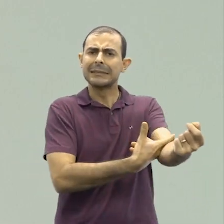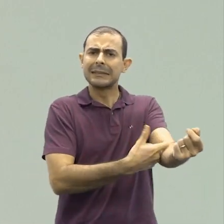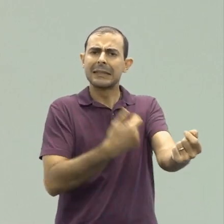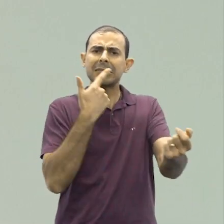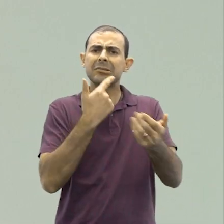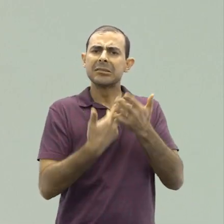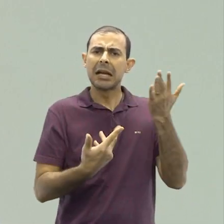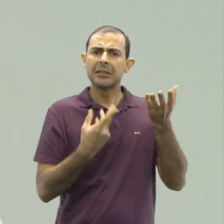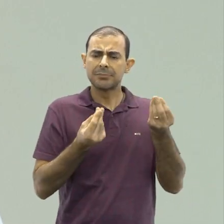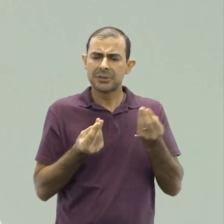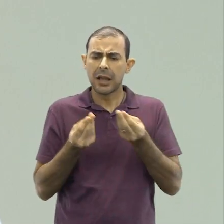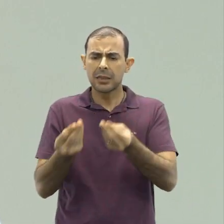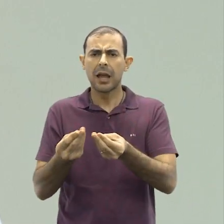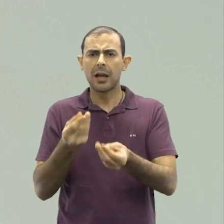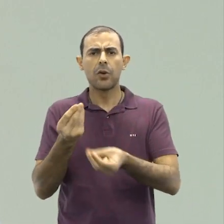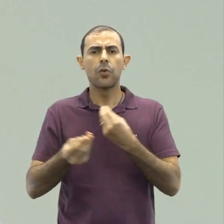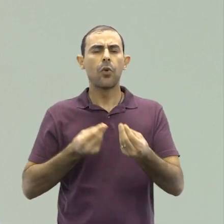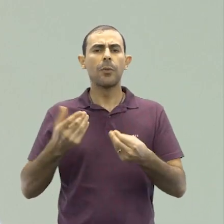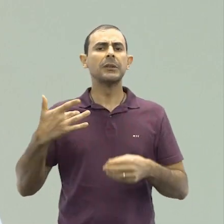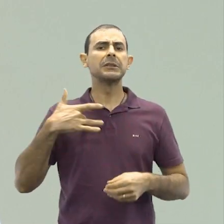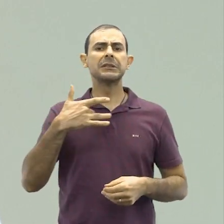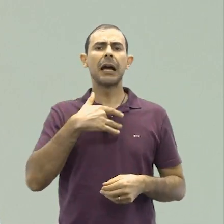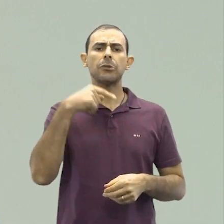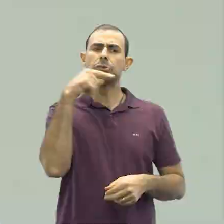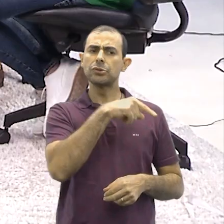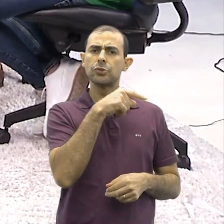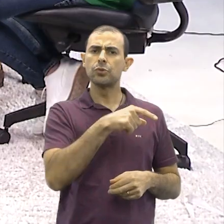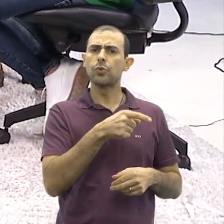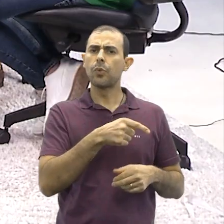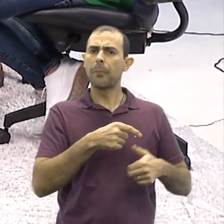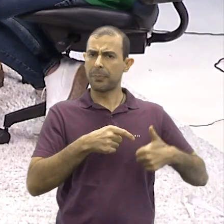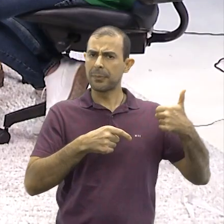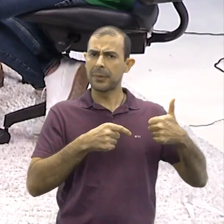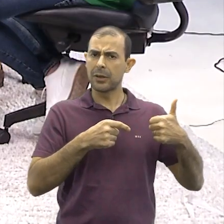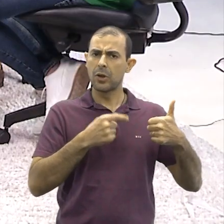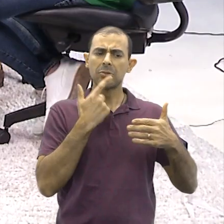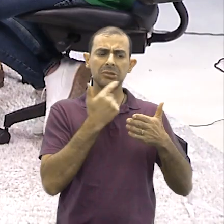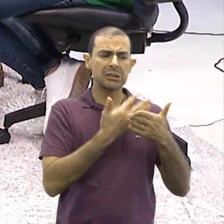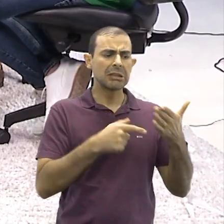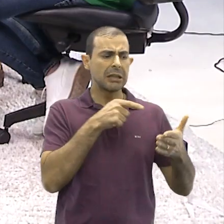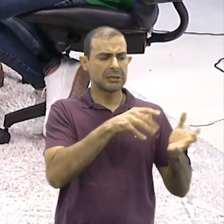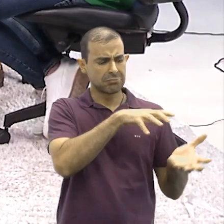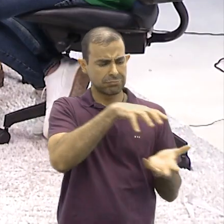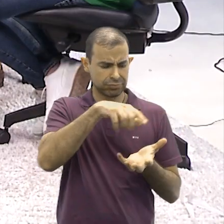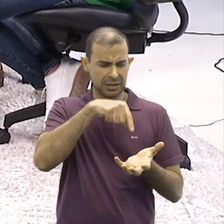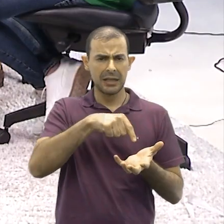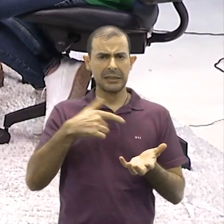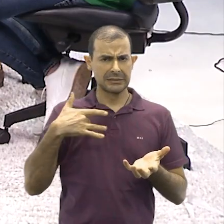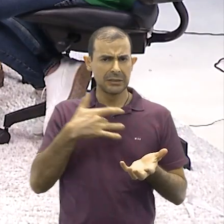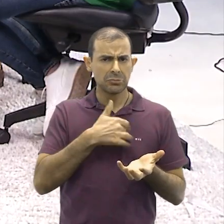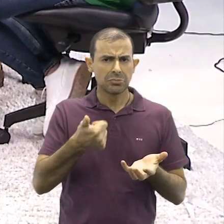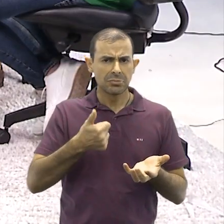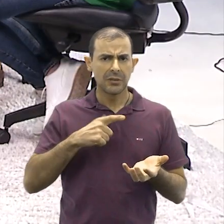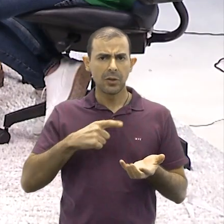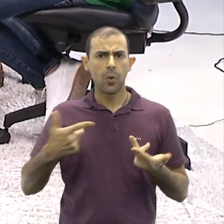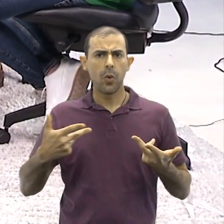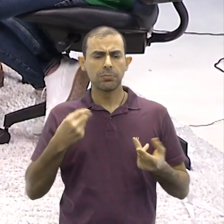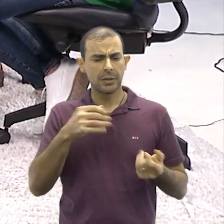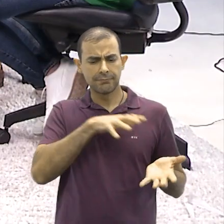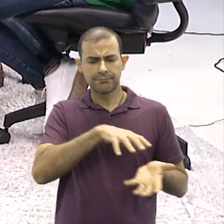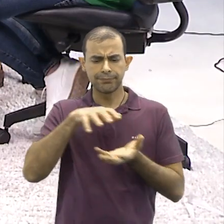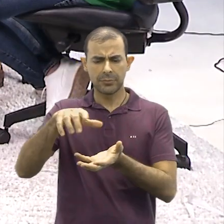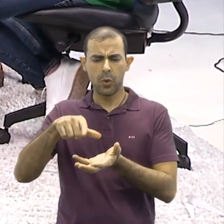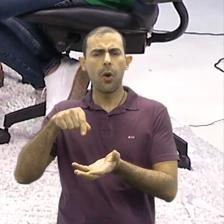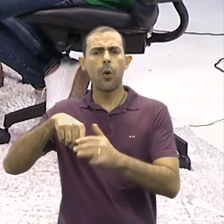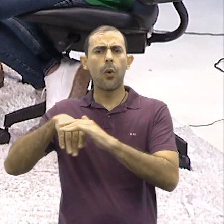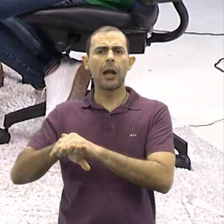forma era coletada, qual a saúde do animal, o doador, tá? E o tempo de